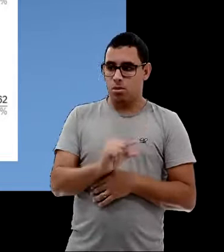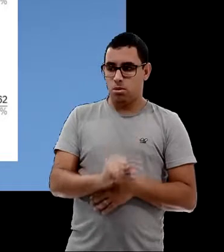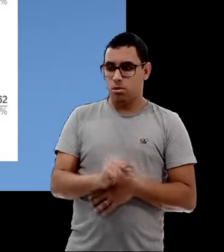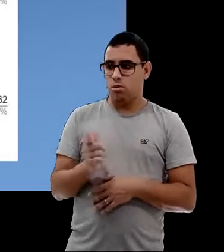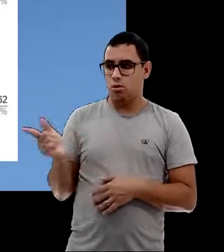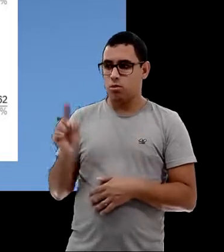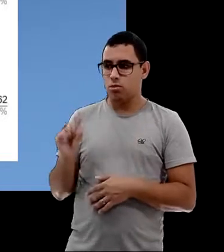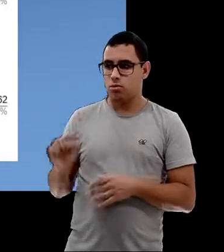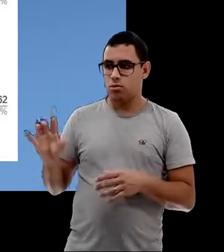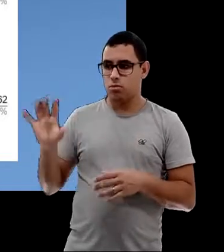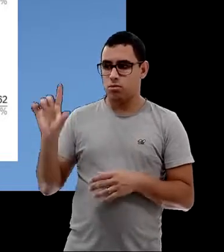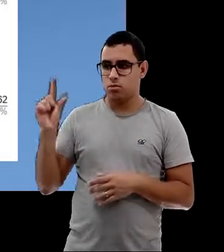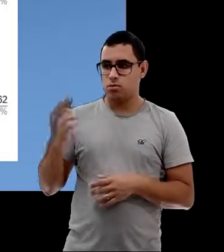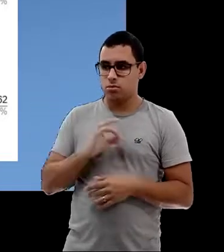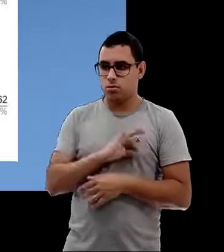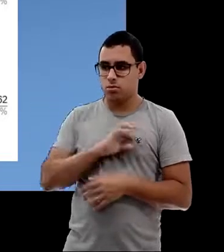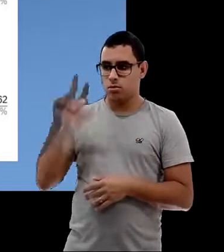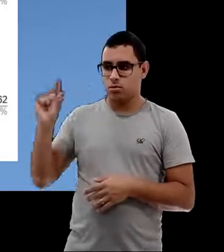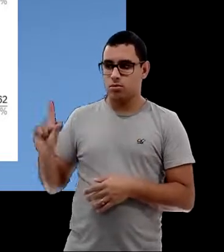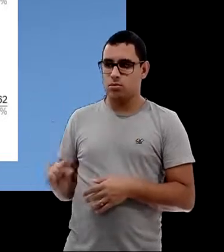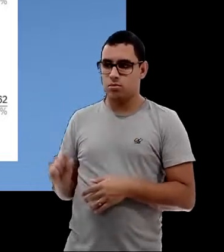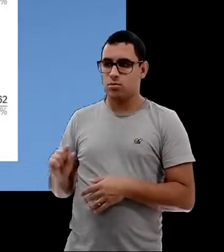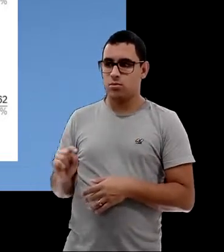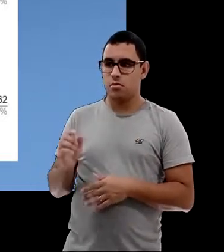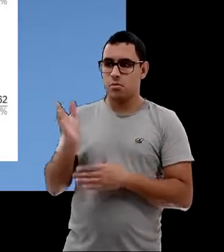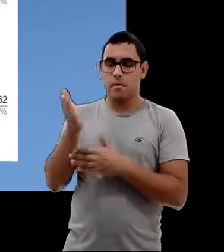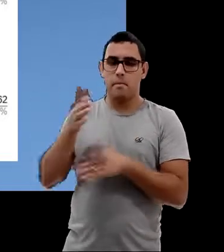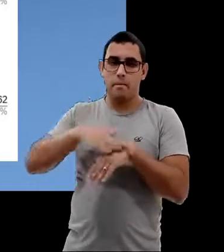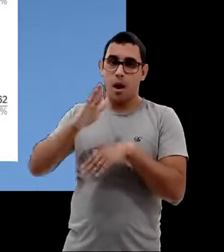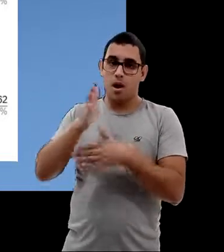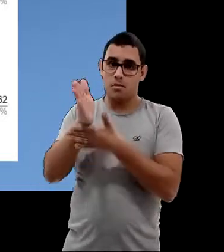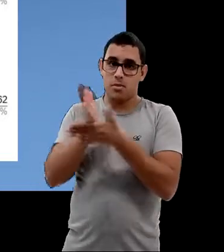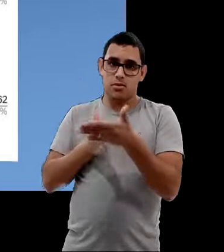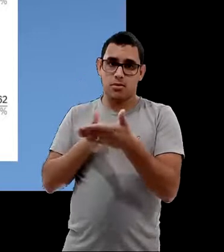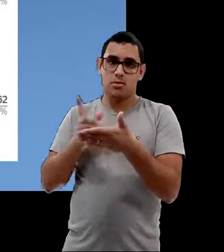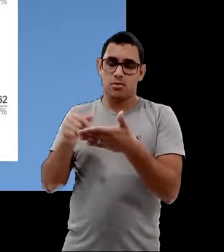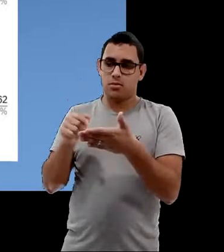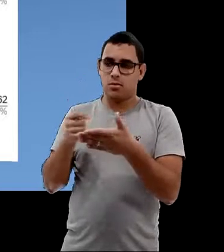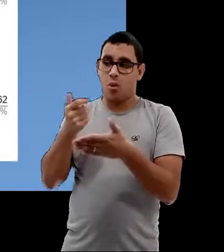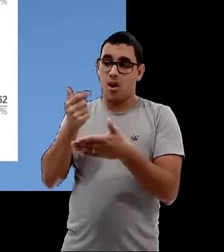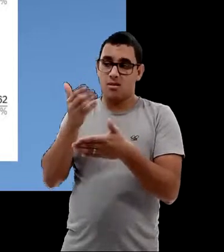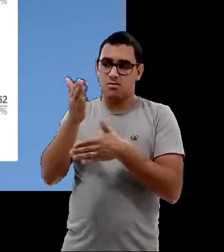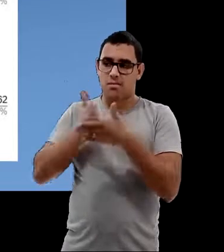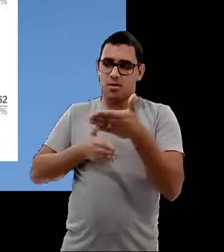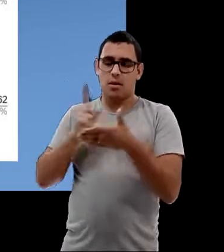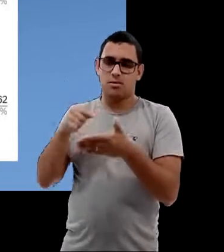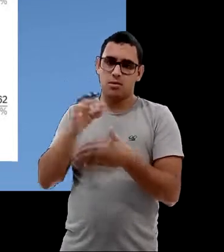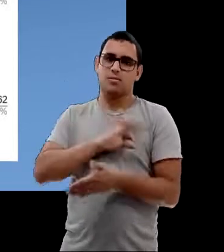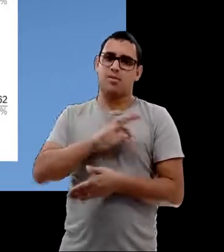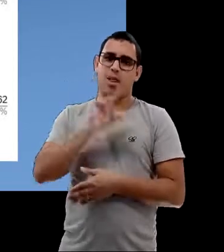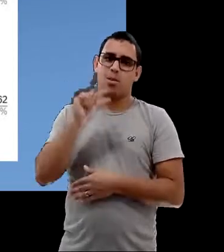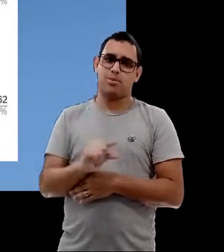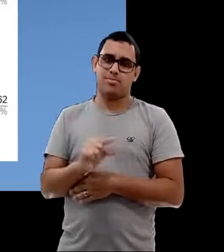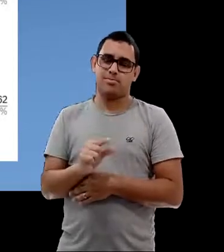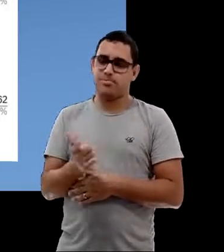baixa. Esses dois é renda baixa. Então você observa que quase a metade da população brasileira é de